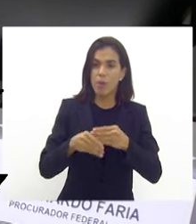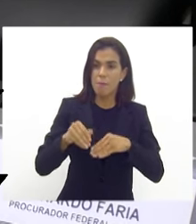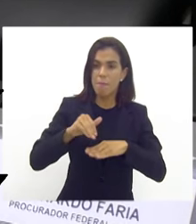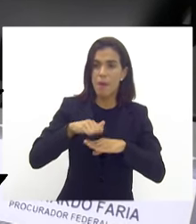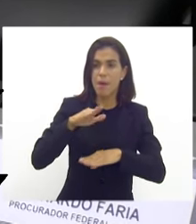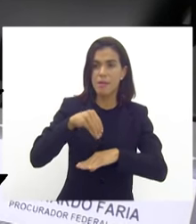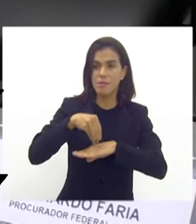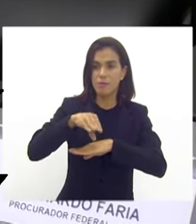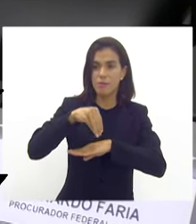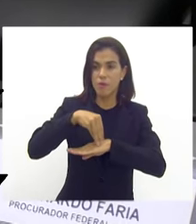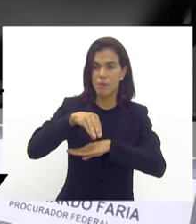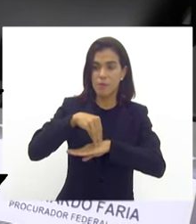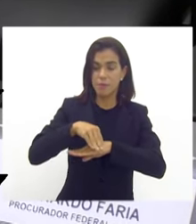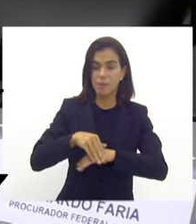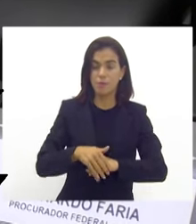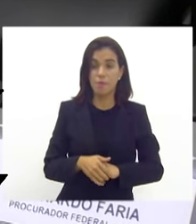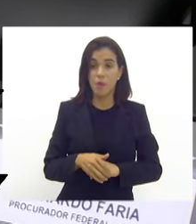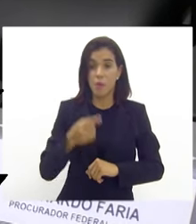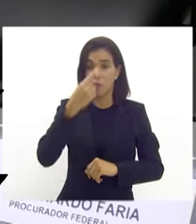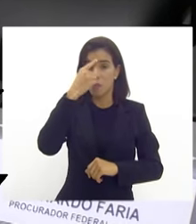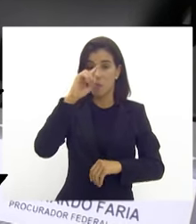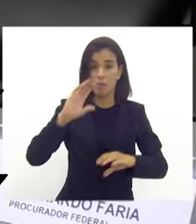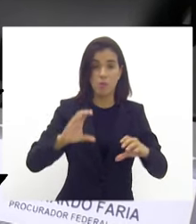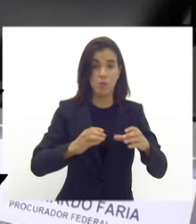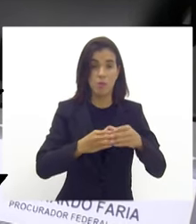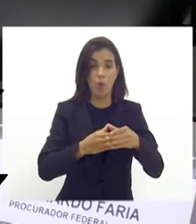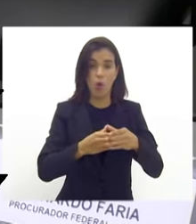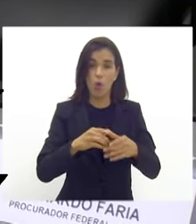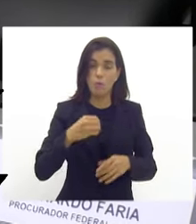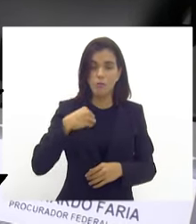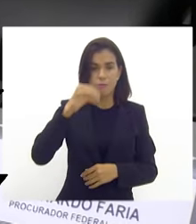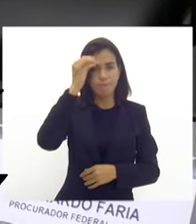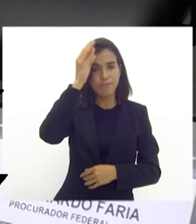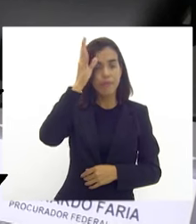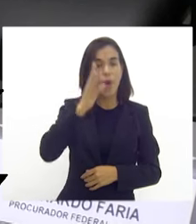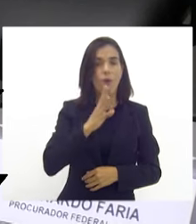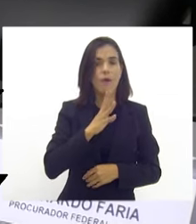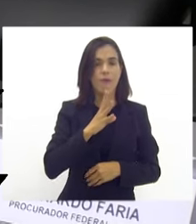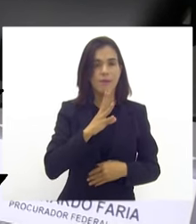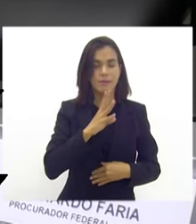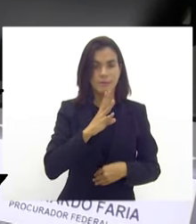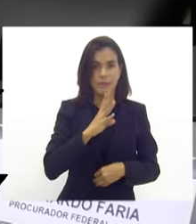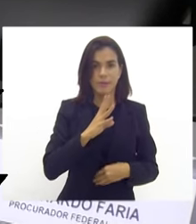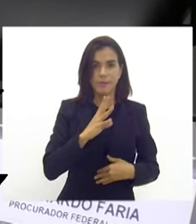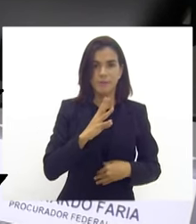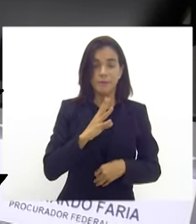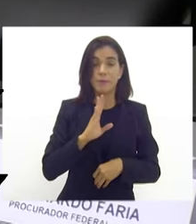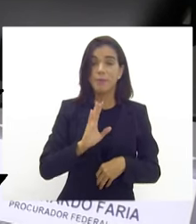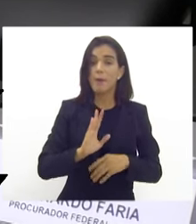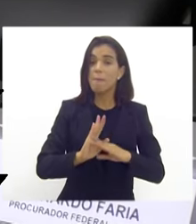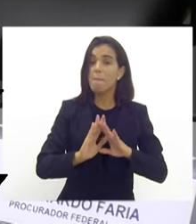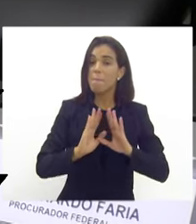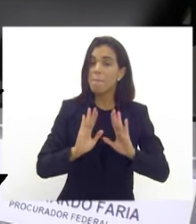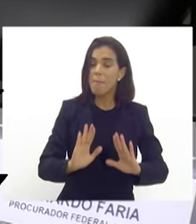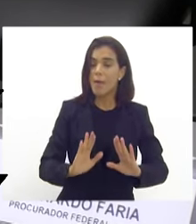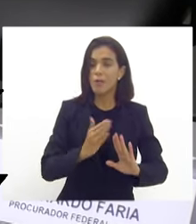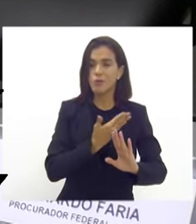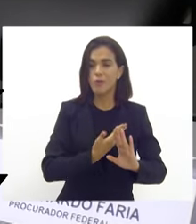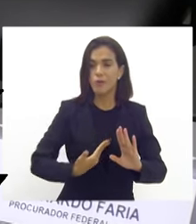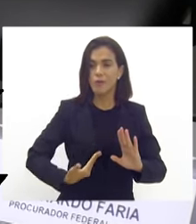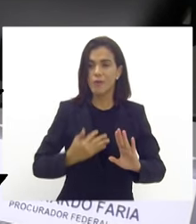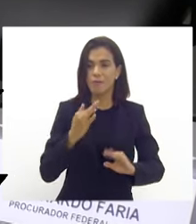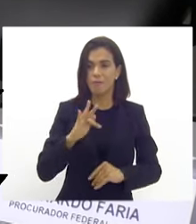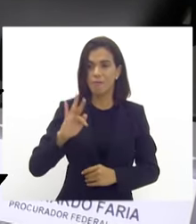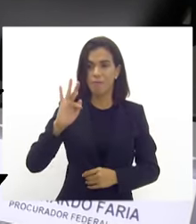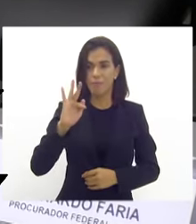não sei se a comissão tomou conhecimento eh mas o governo federal através